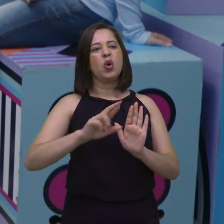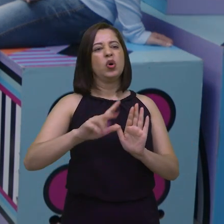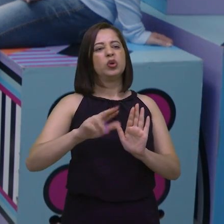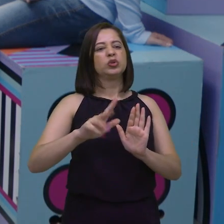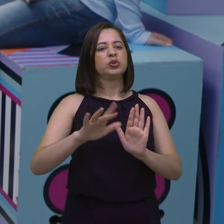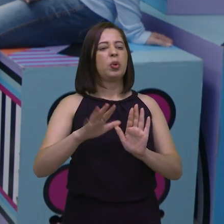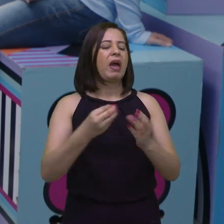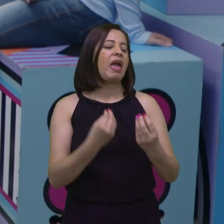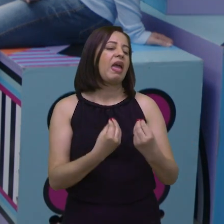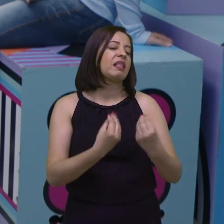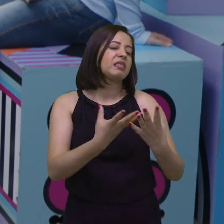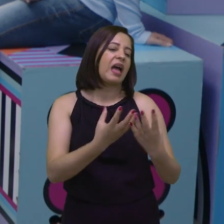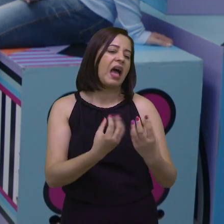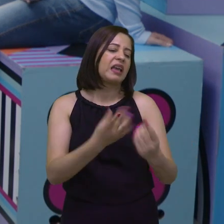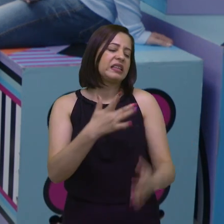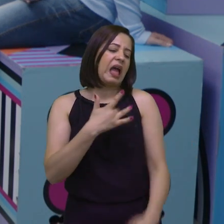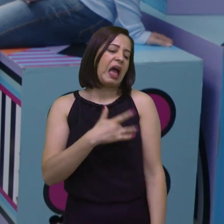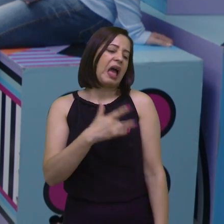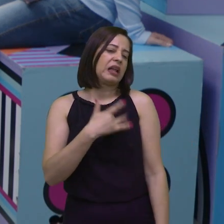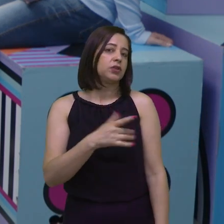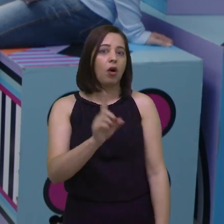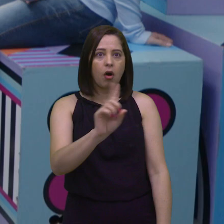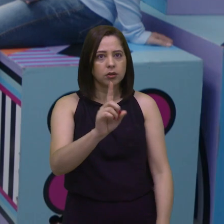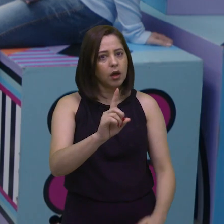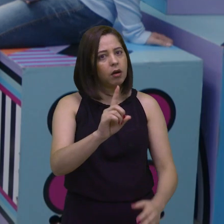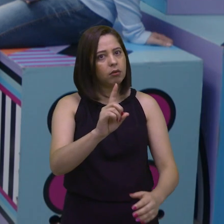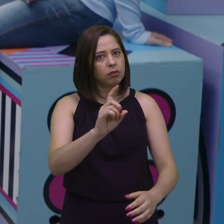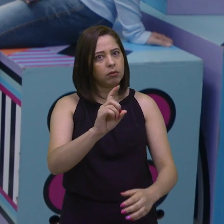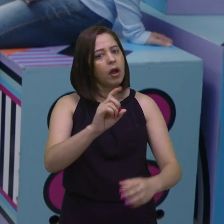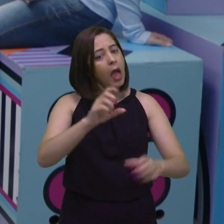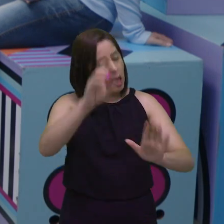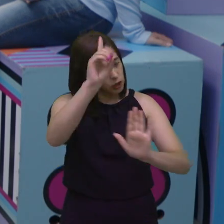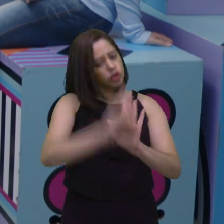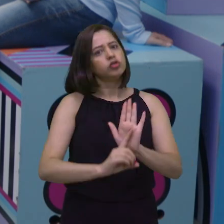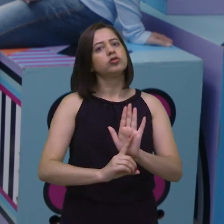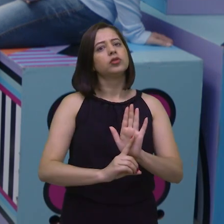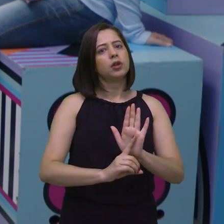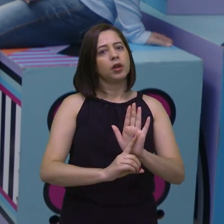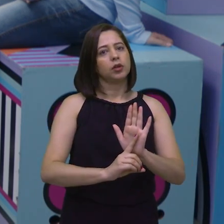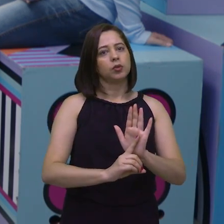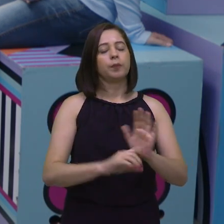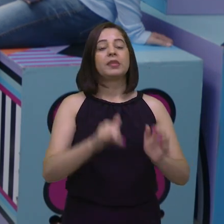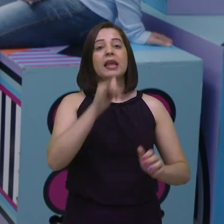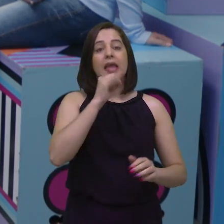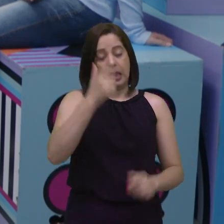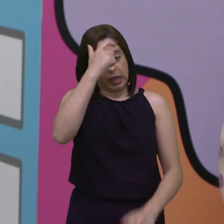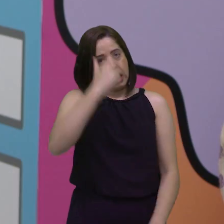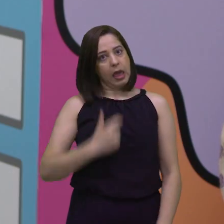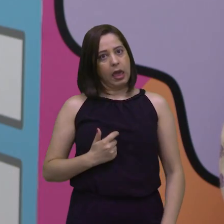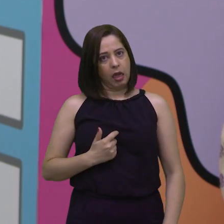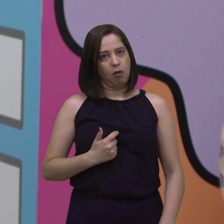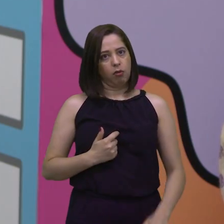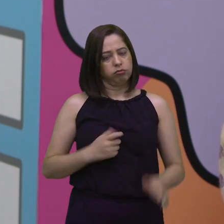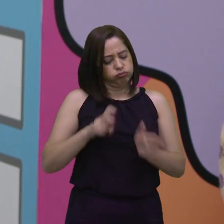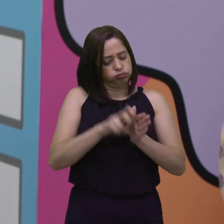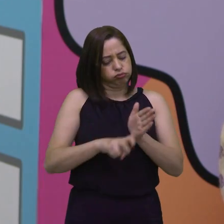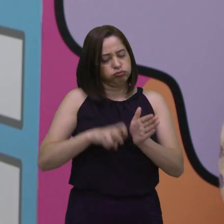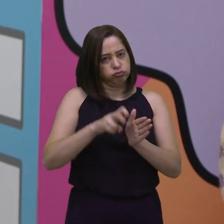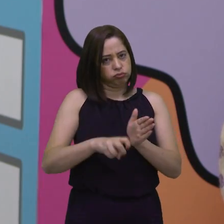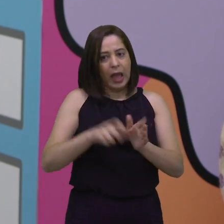não é um favor. E, no meu caso, é visível da